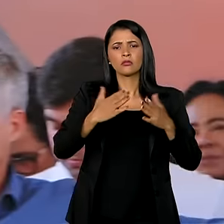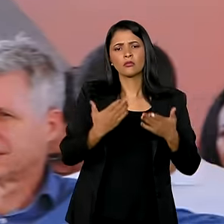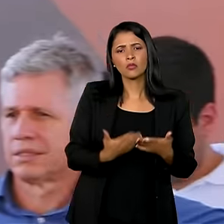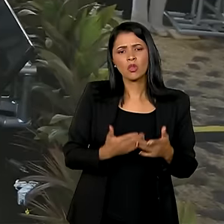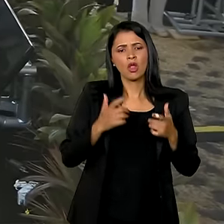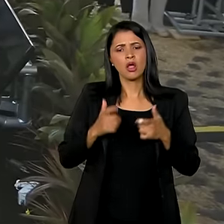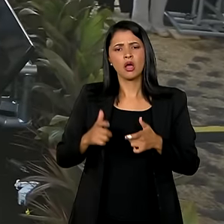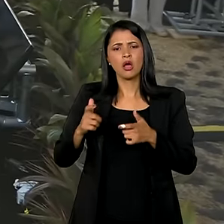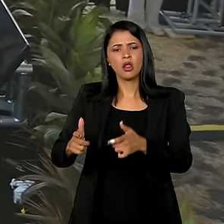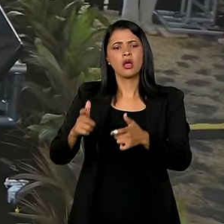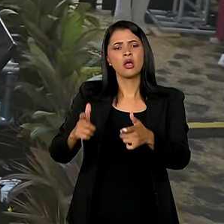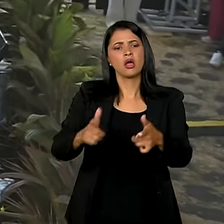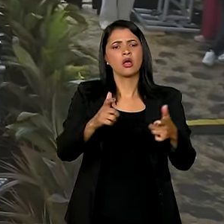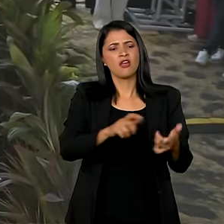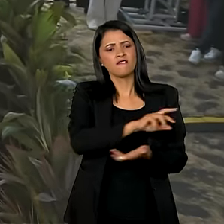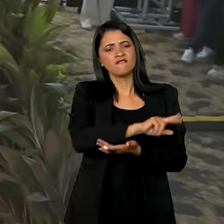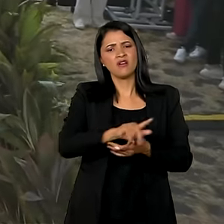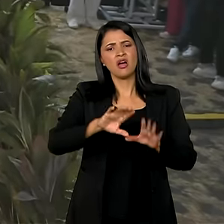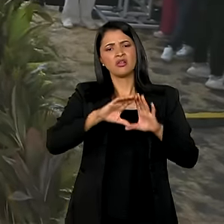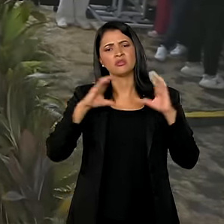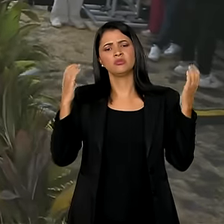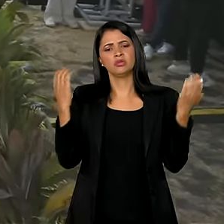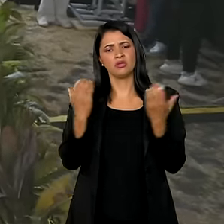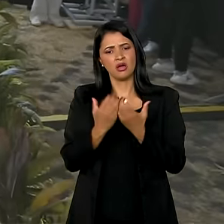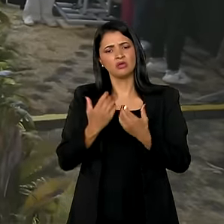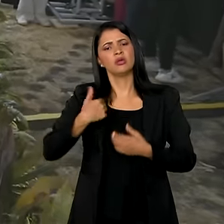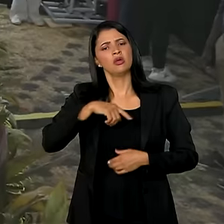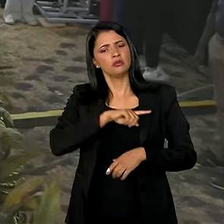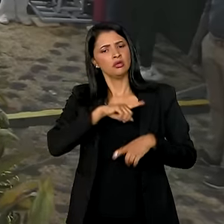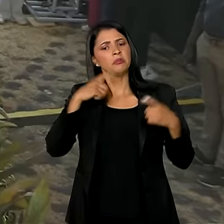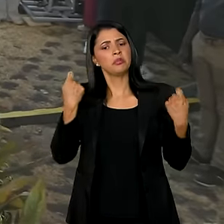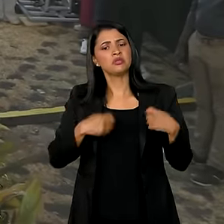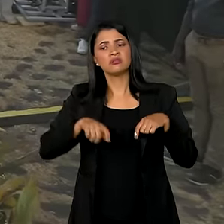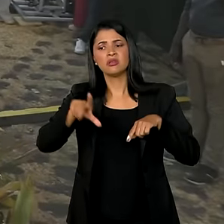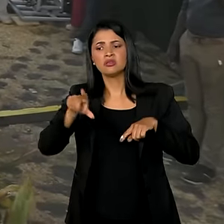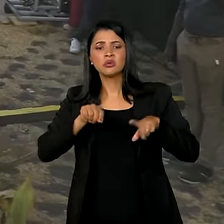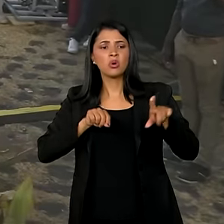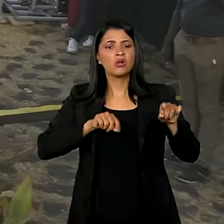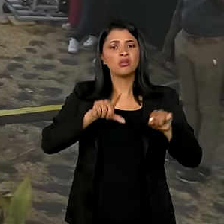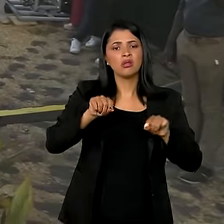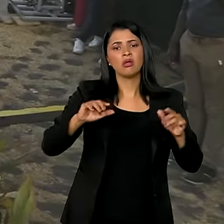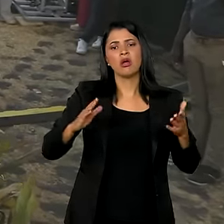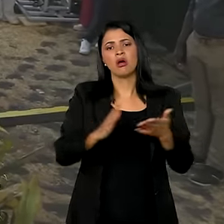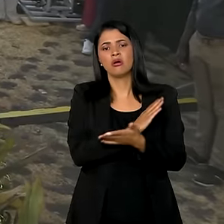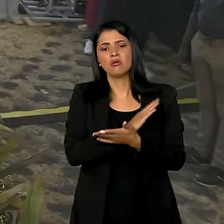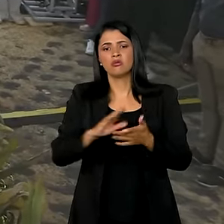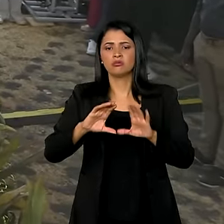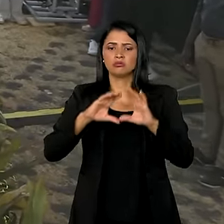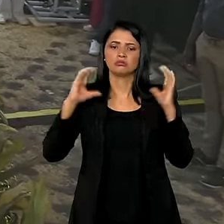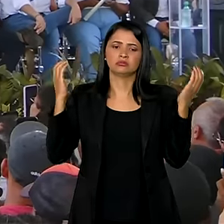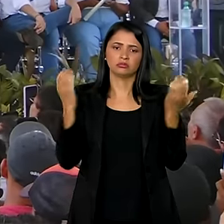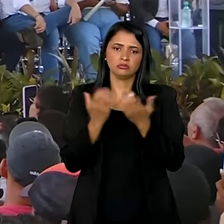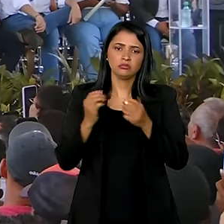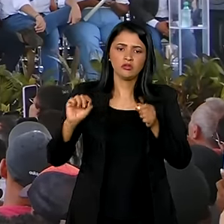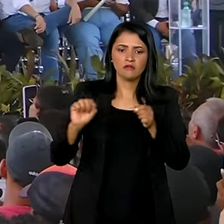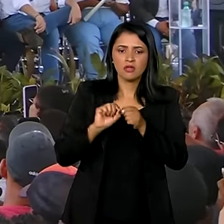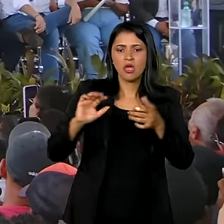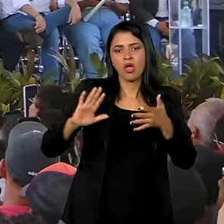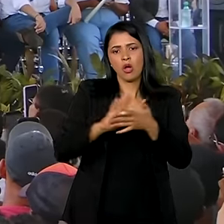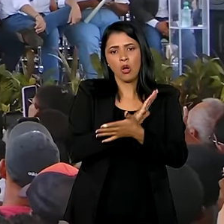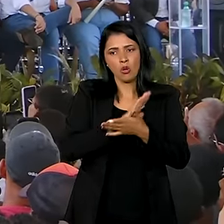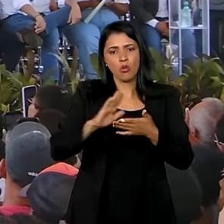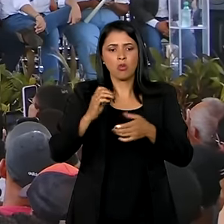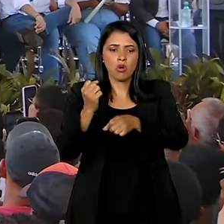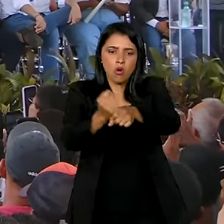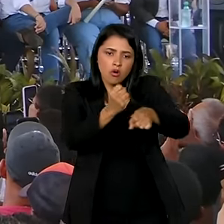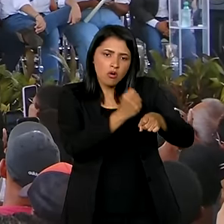em cada uma das centenas de comunidades. Nós temos que escolher algumas comunidades, fazer algumas escolas